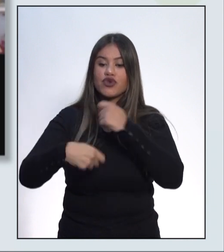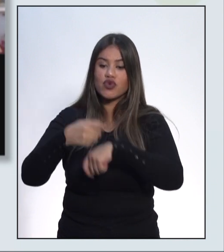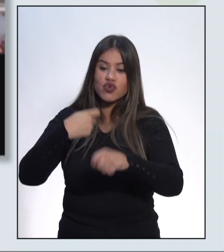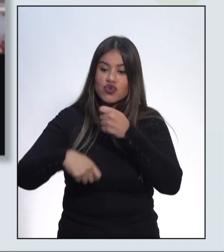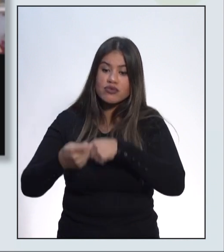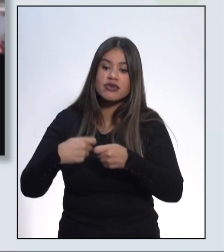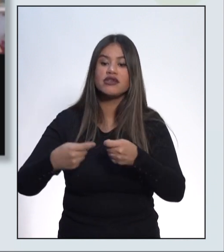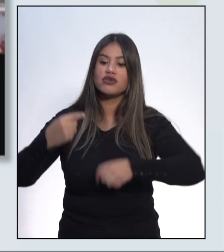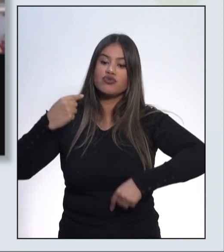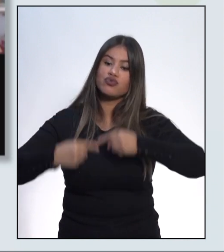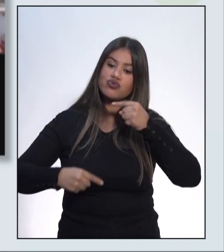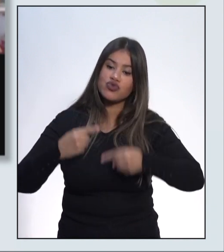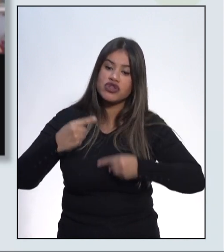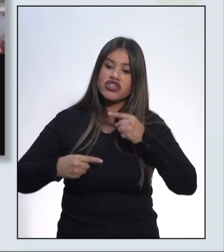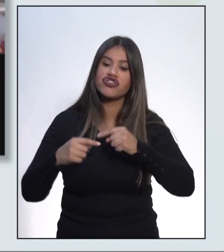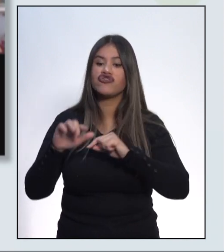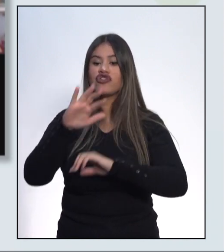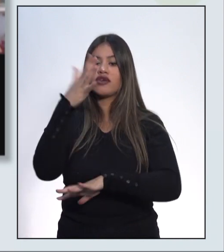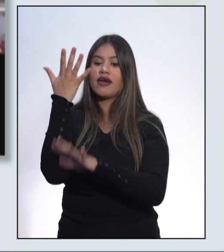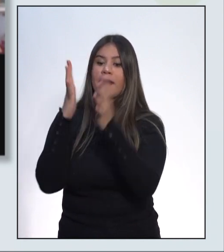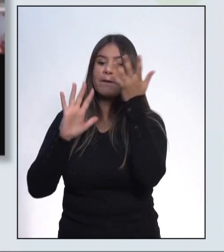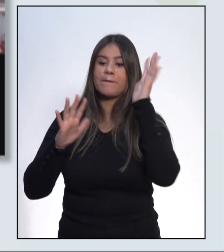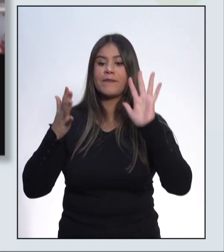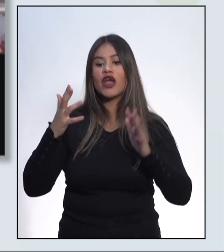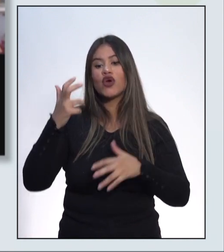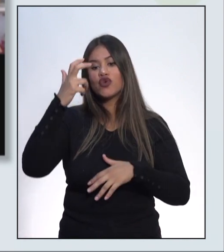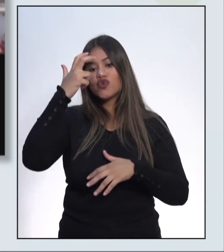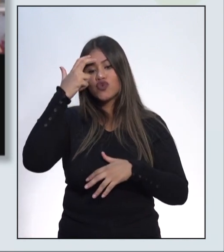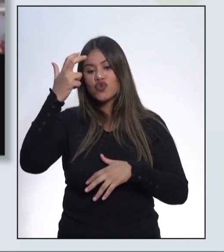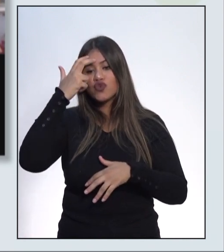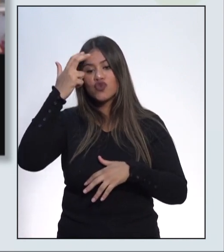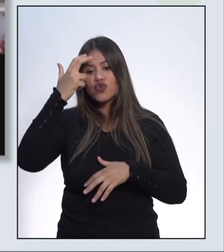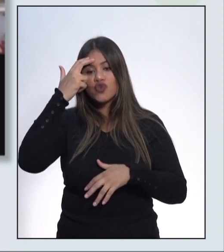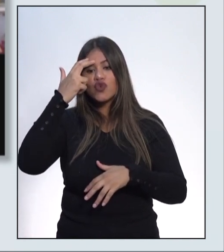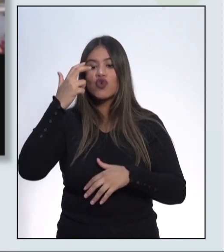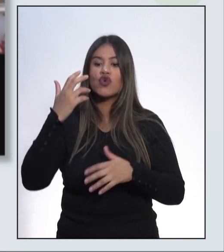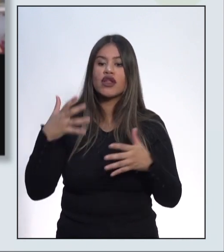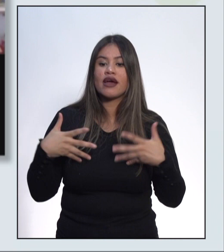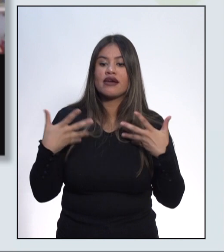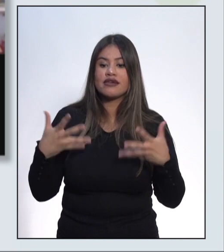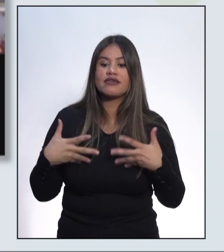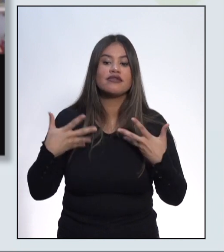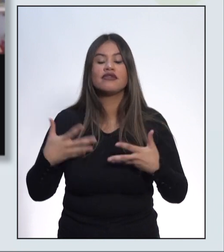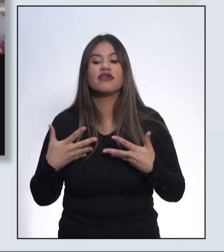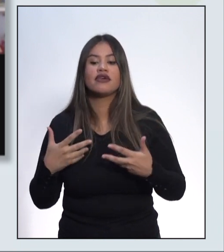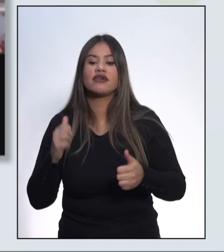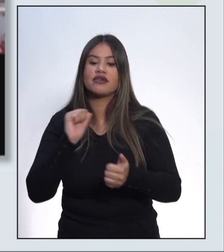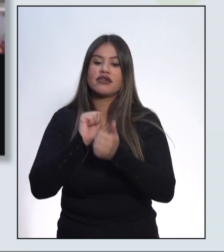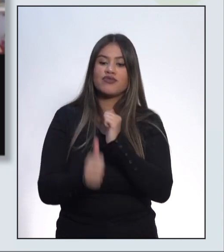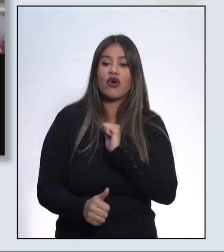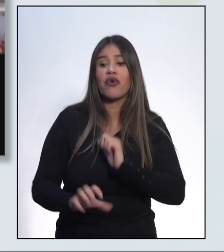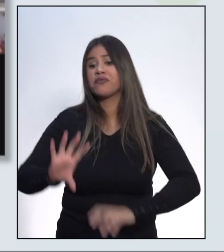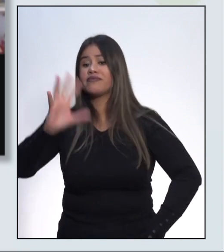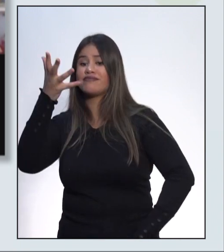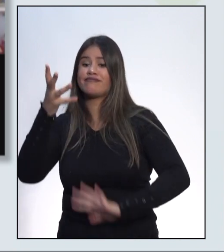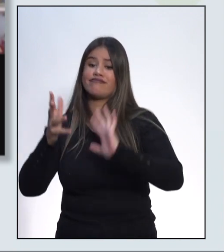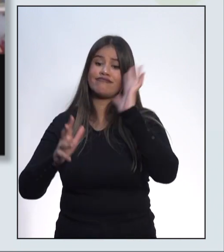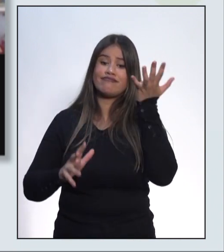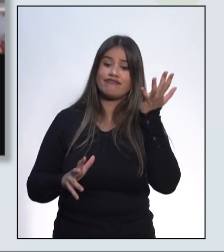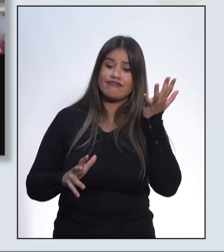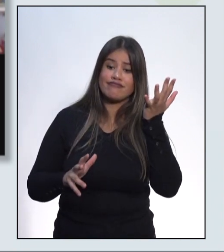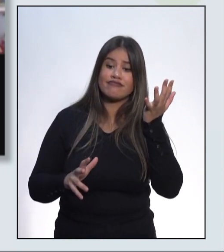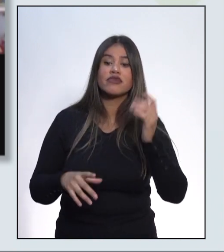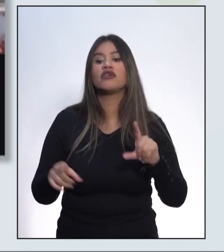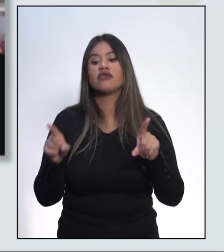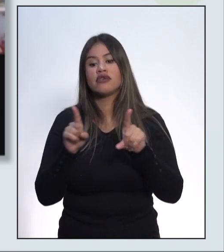sobre meio ambiente, sobre cultura, entretenimento, esportes, acidentes, o clima,